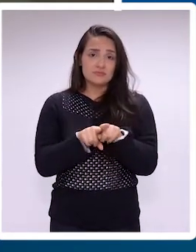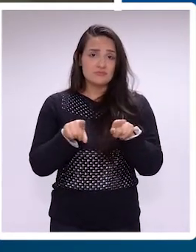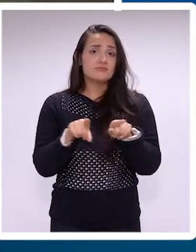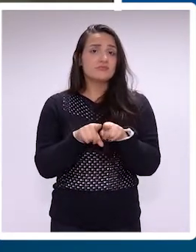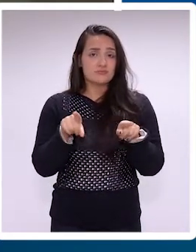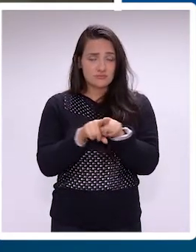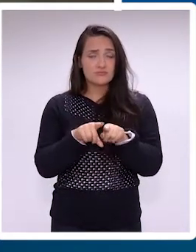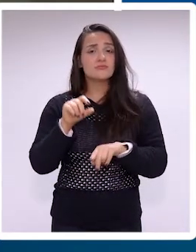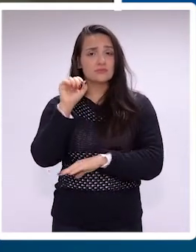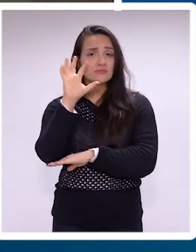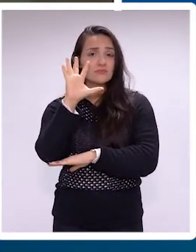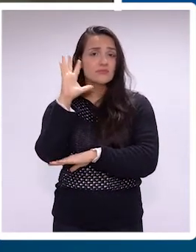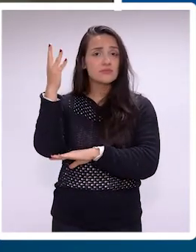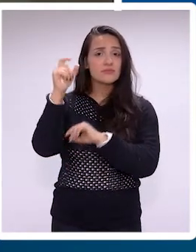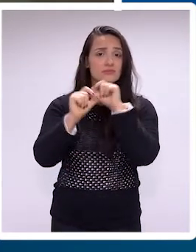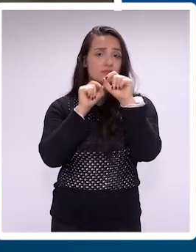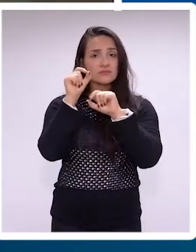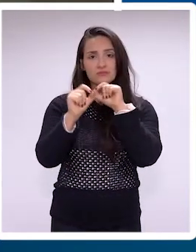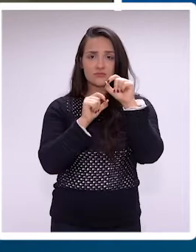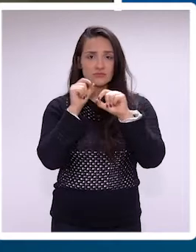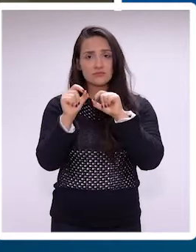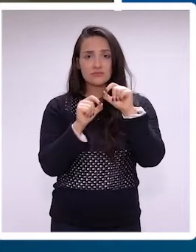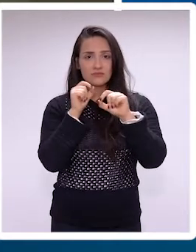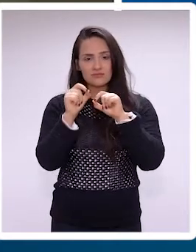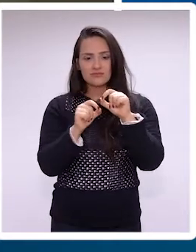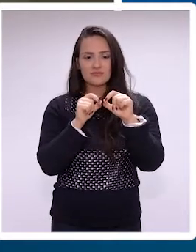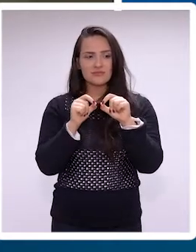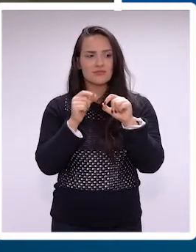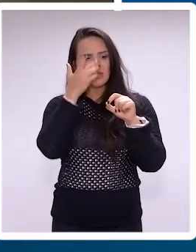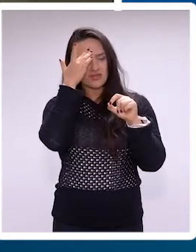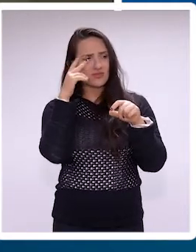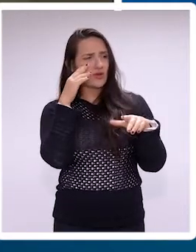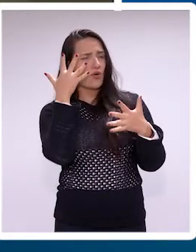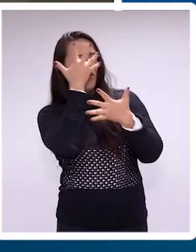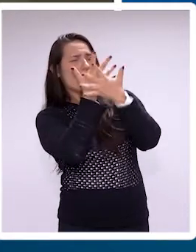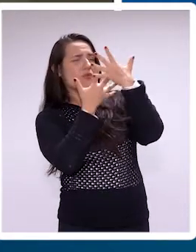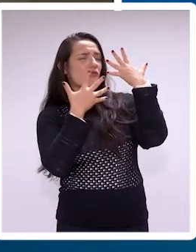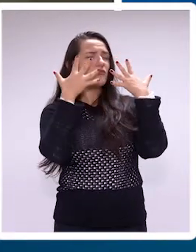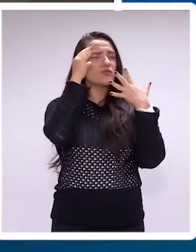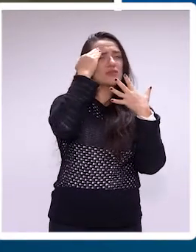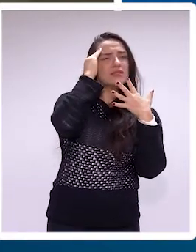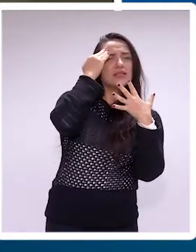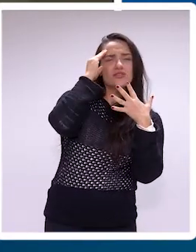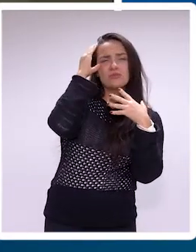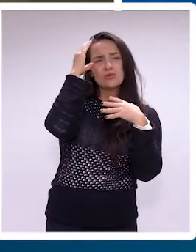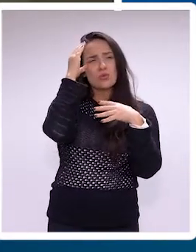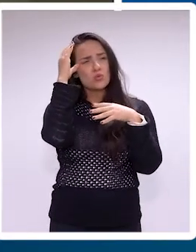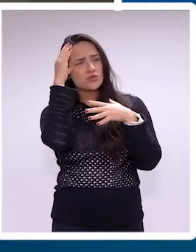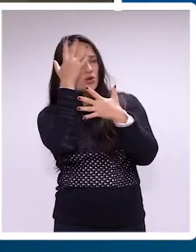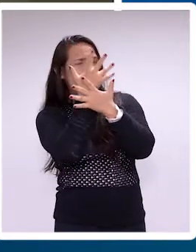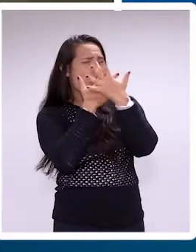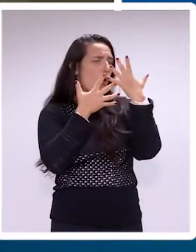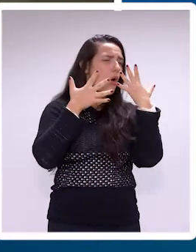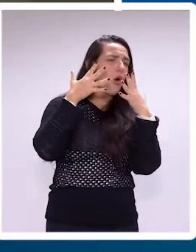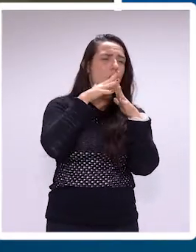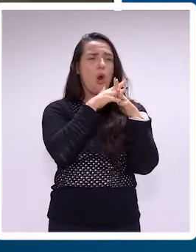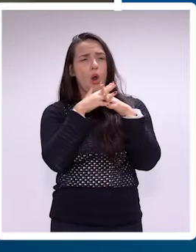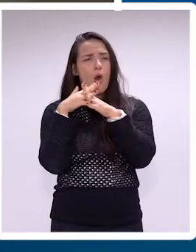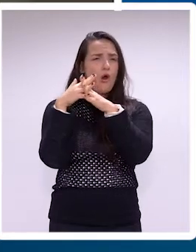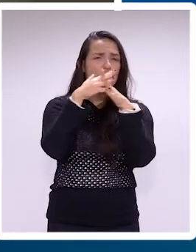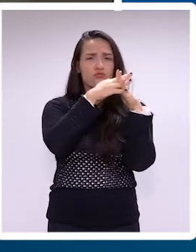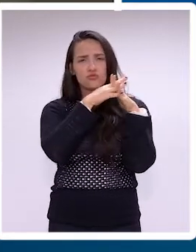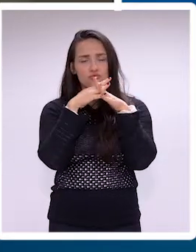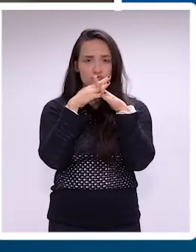de julgar os fatores ou julgar os acontecimentos do dia a dia. Na depressão, a situação é